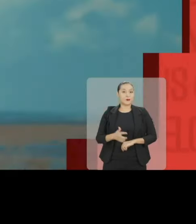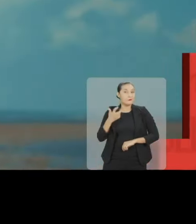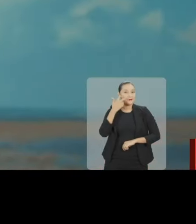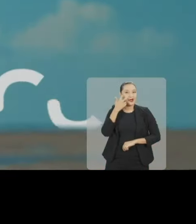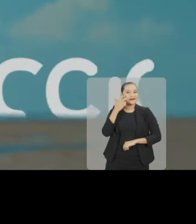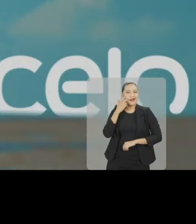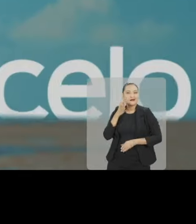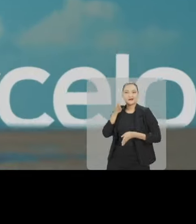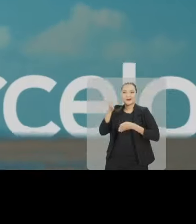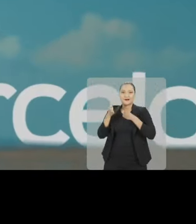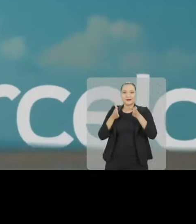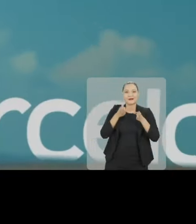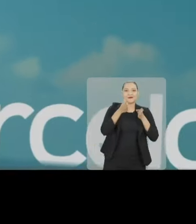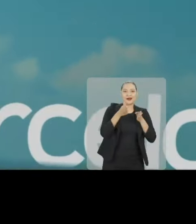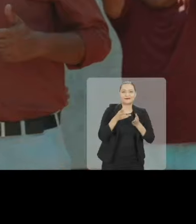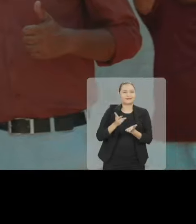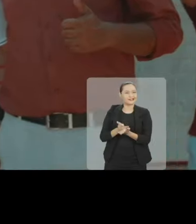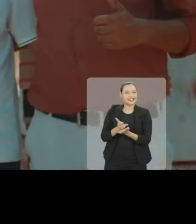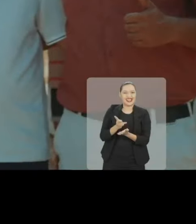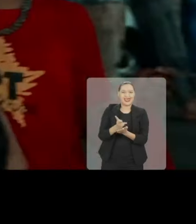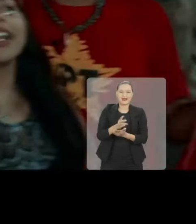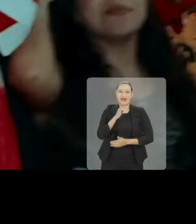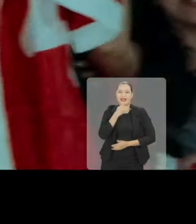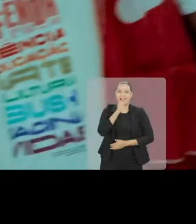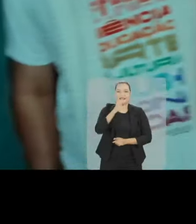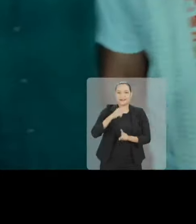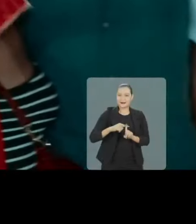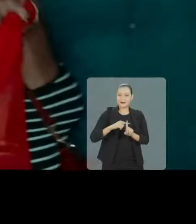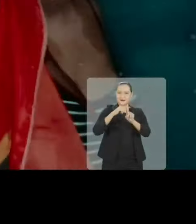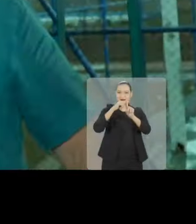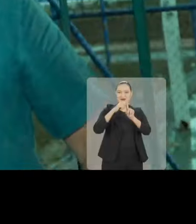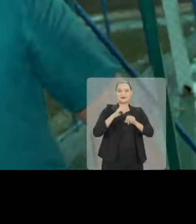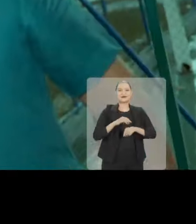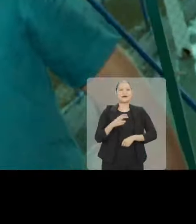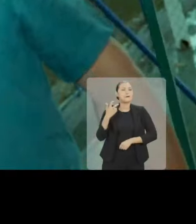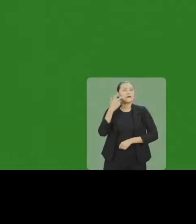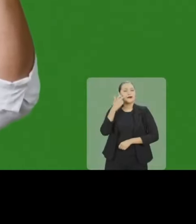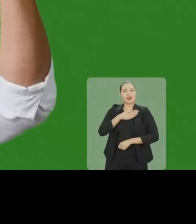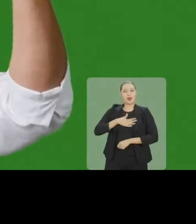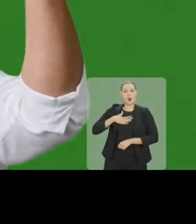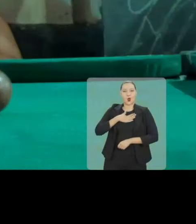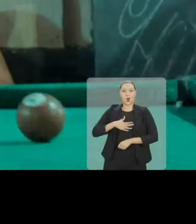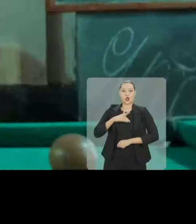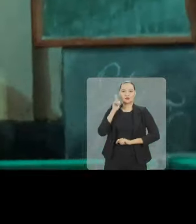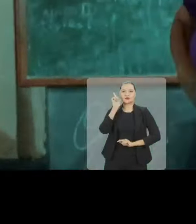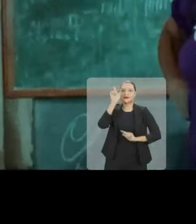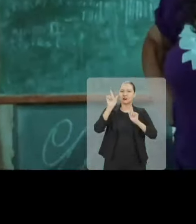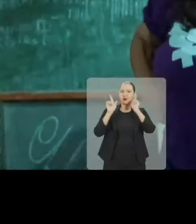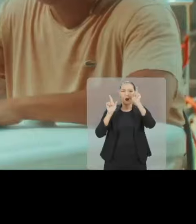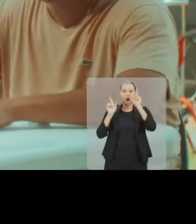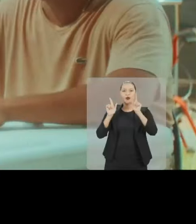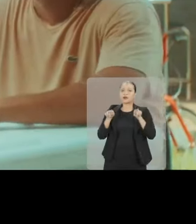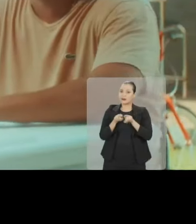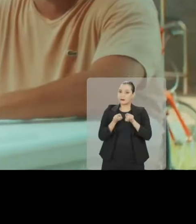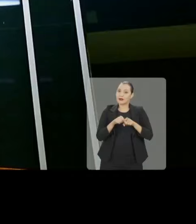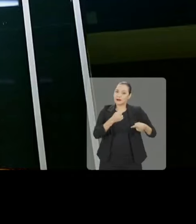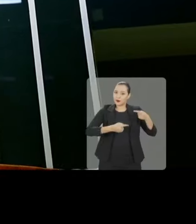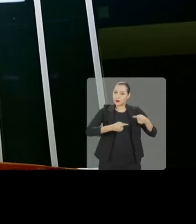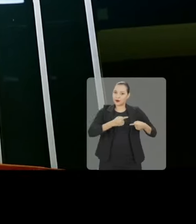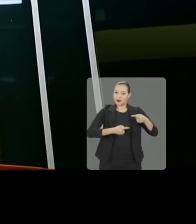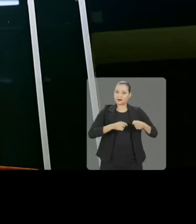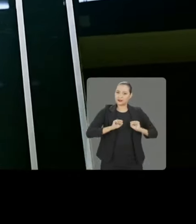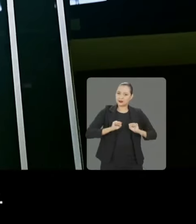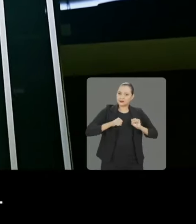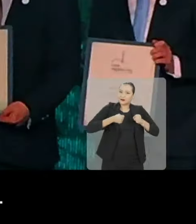Esse aí tá em todas. E sempre assim, energia lá em cima. Marcelo gosta das vitórias em qualquer parada, inclusive